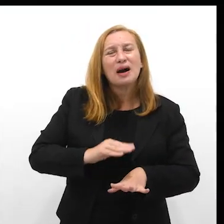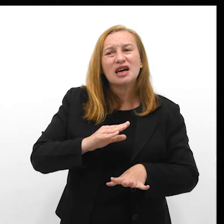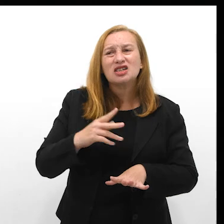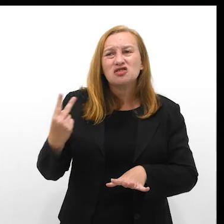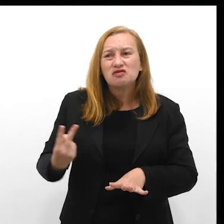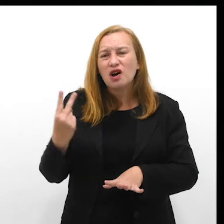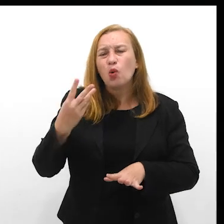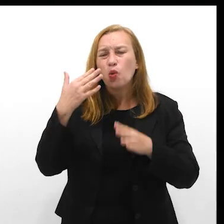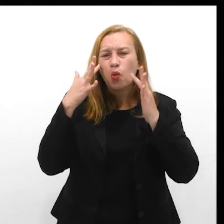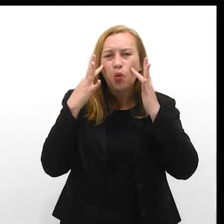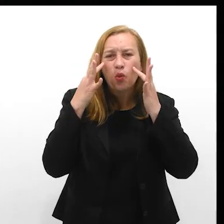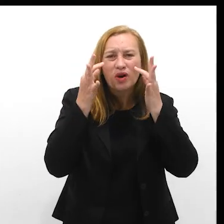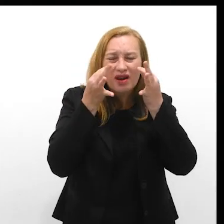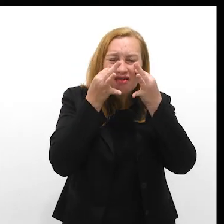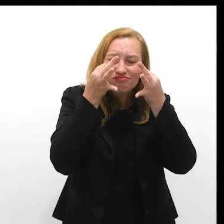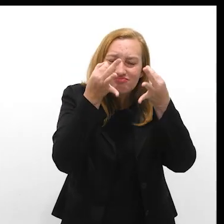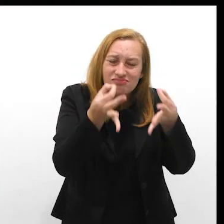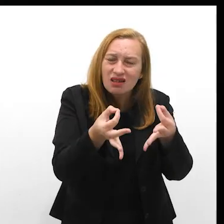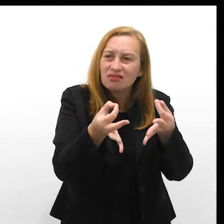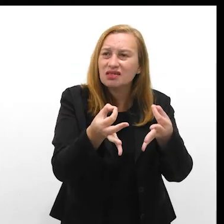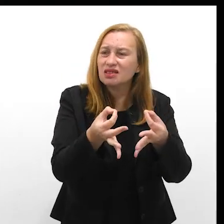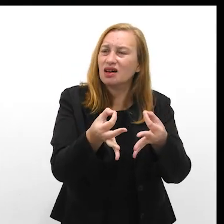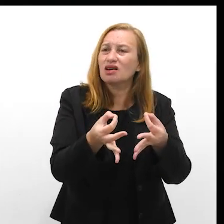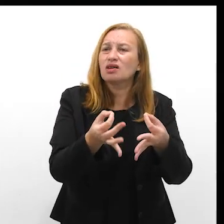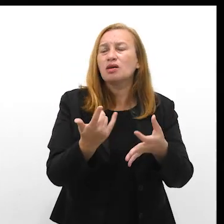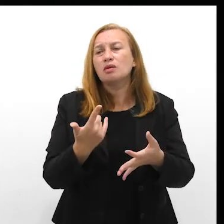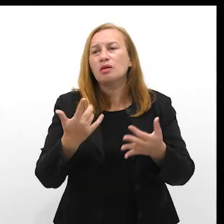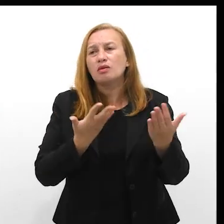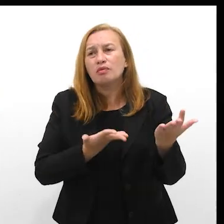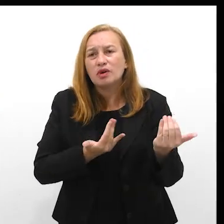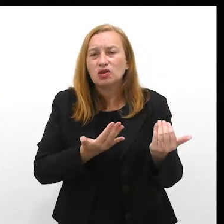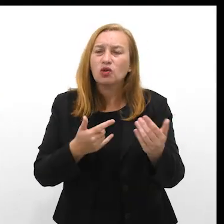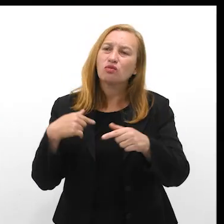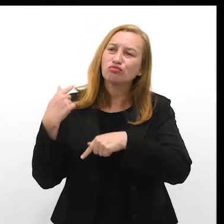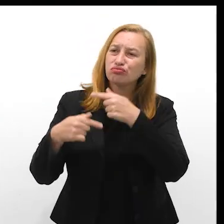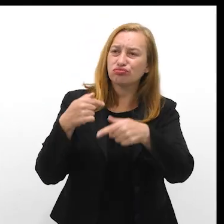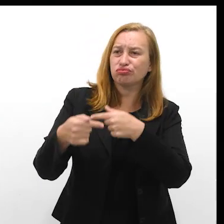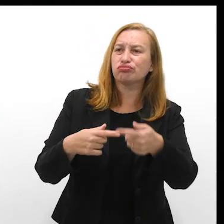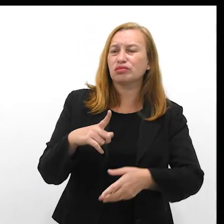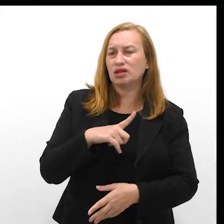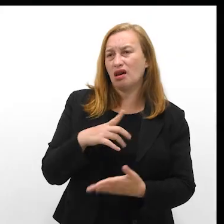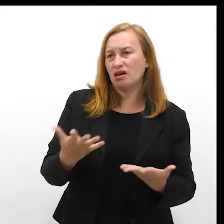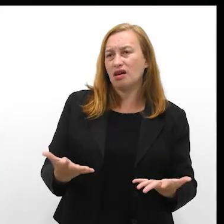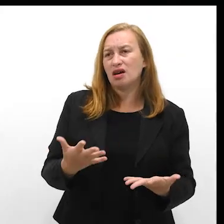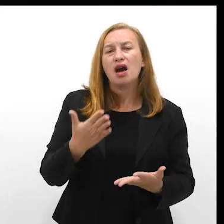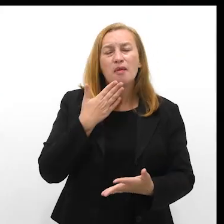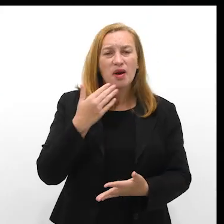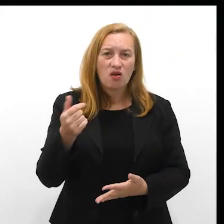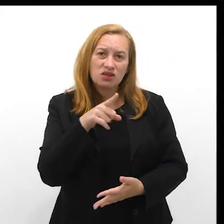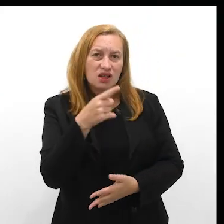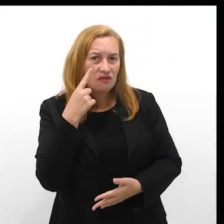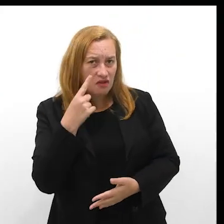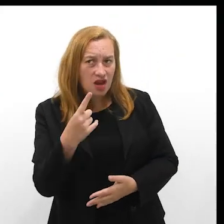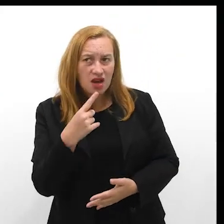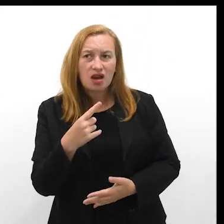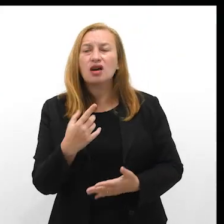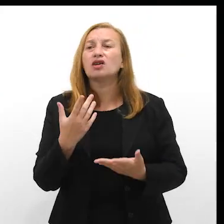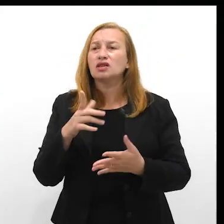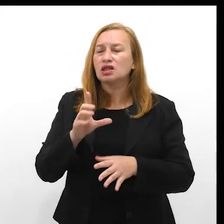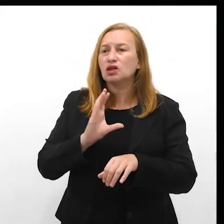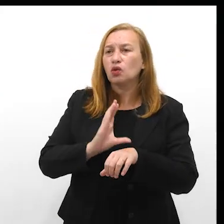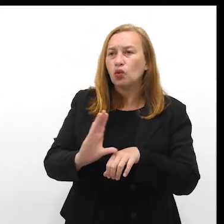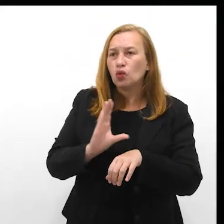mais peso e atenção para a próxima geração que vem, né? Você já vê isso melhor em